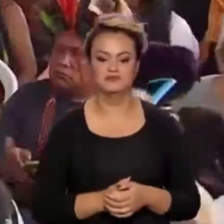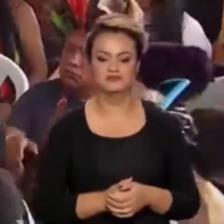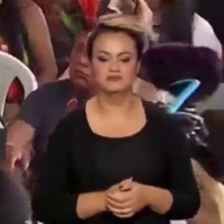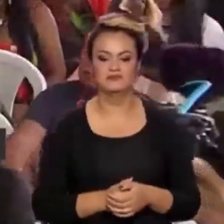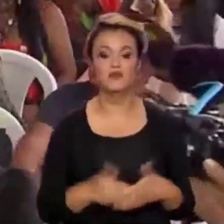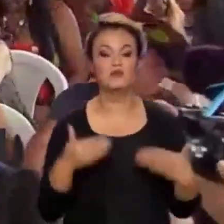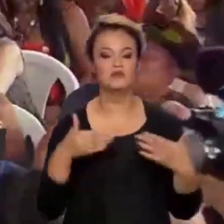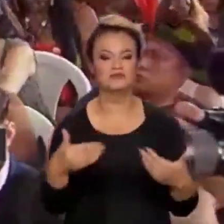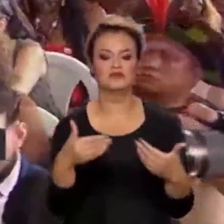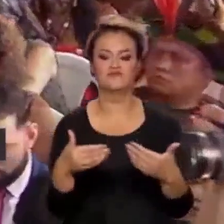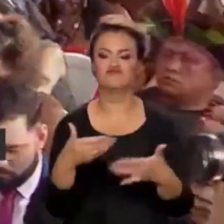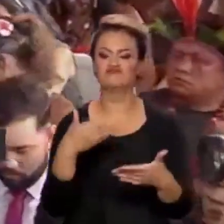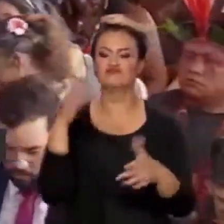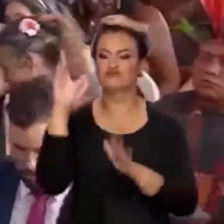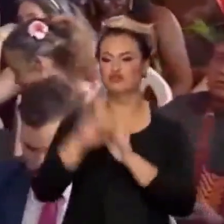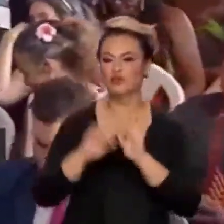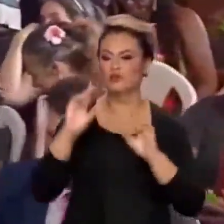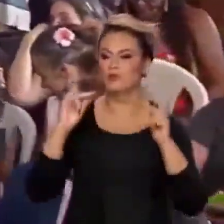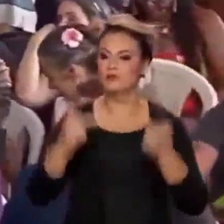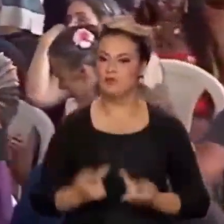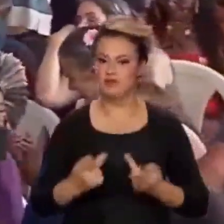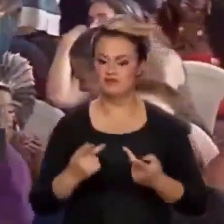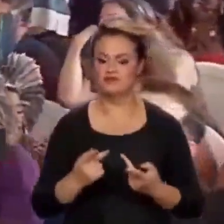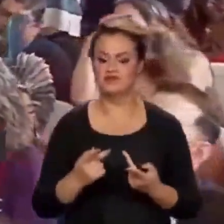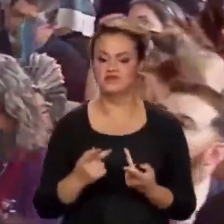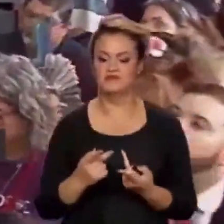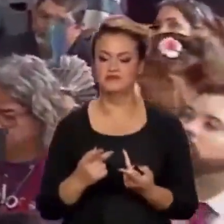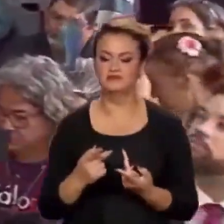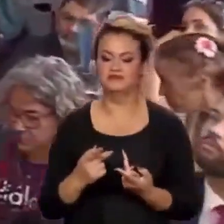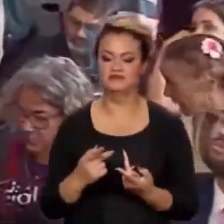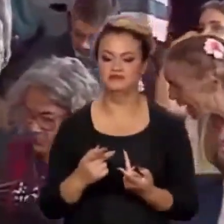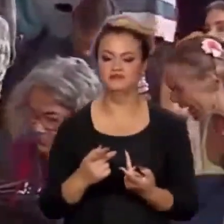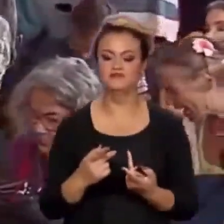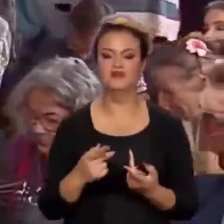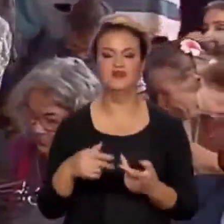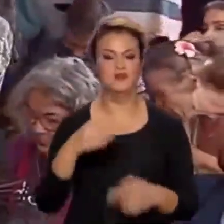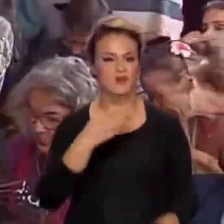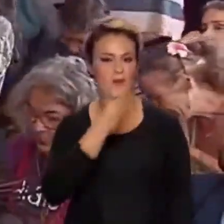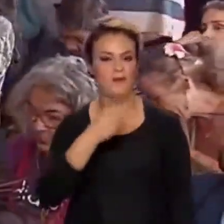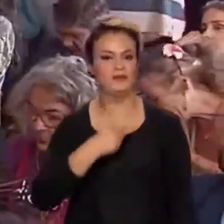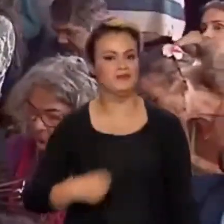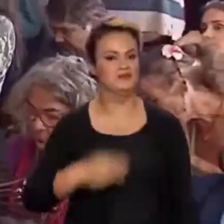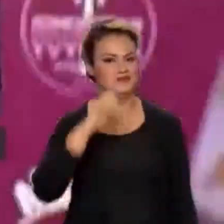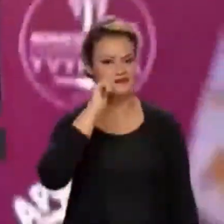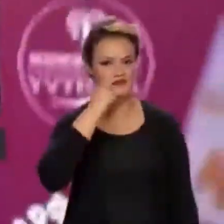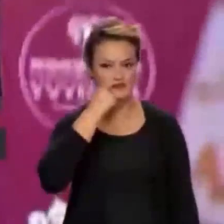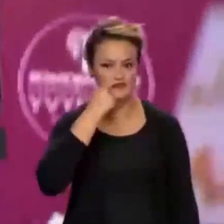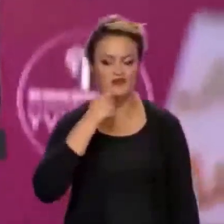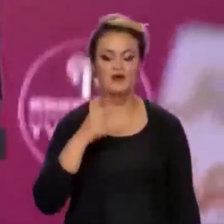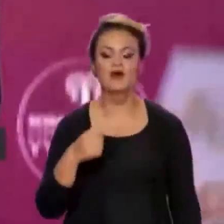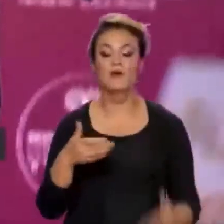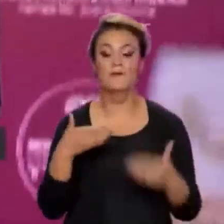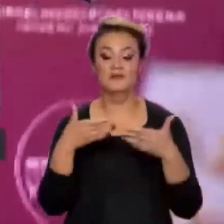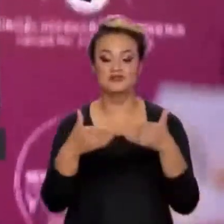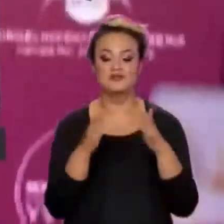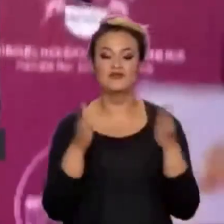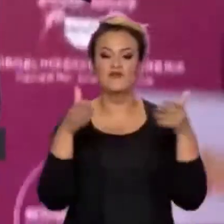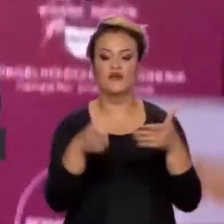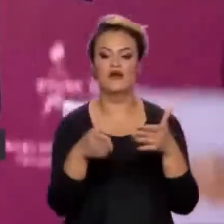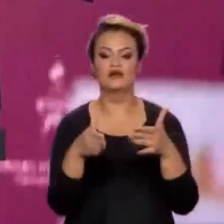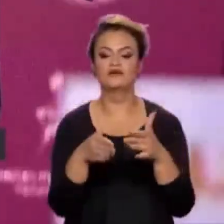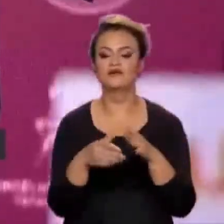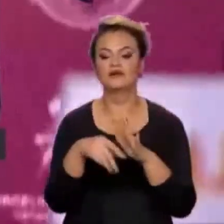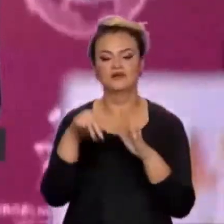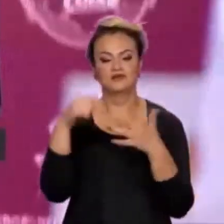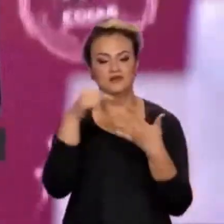Com o Ministério dos Direitos Humanos, do querido Silvio Almeida, o Ministério está empenhado em